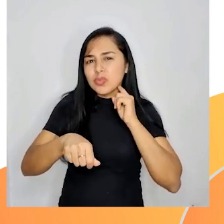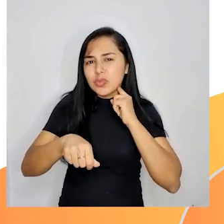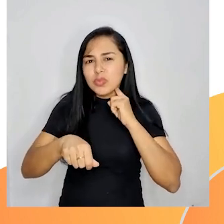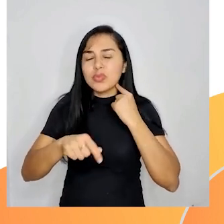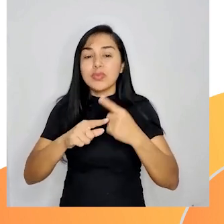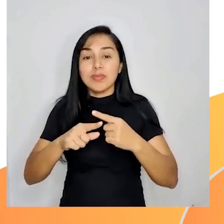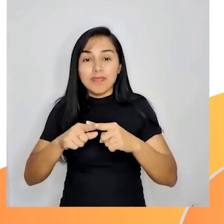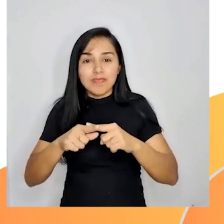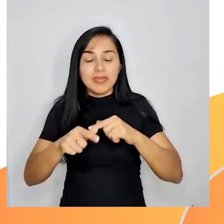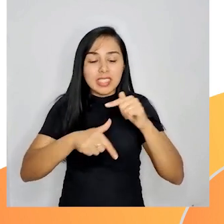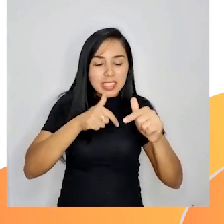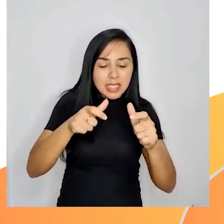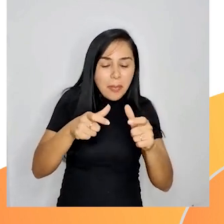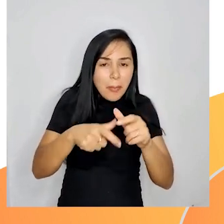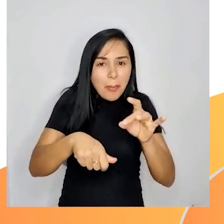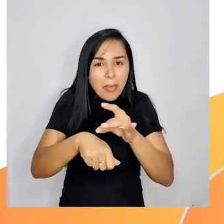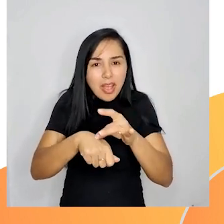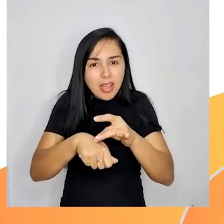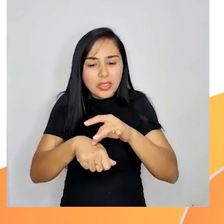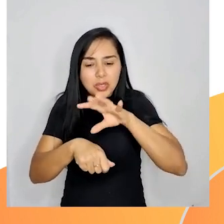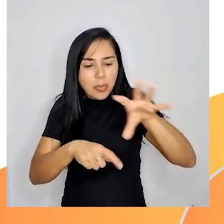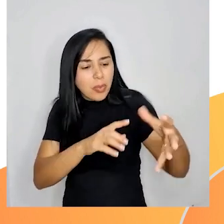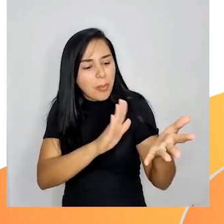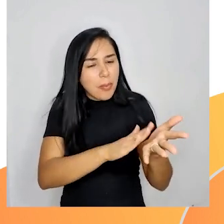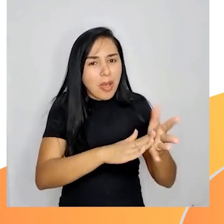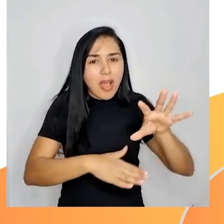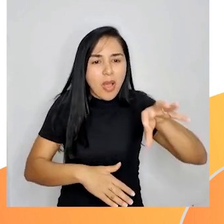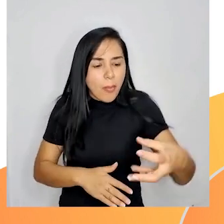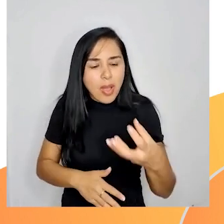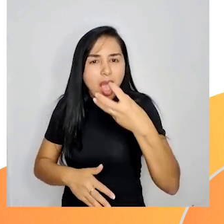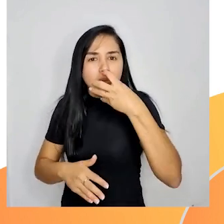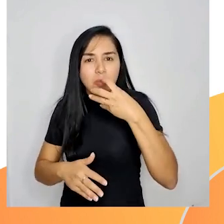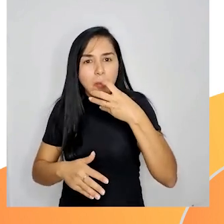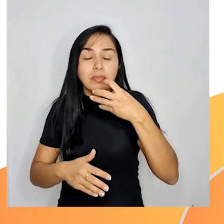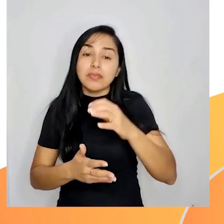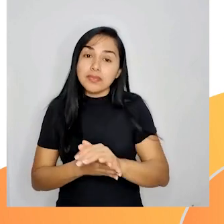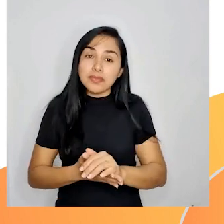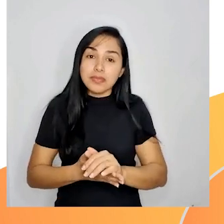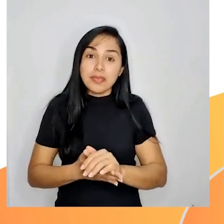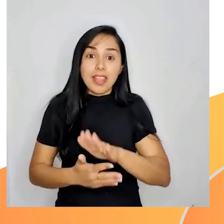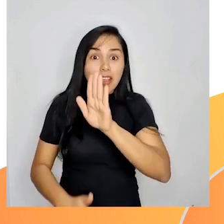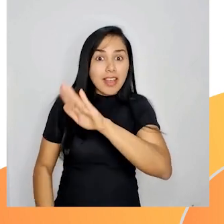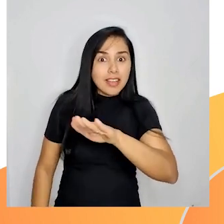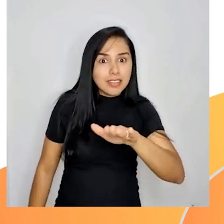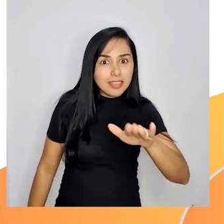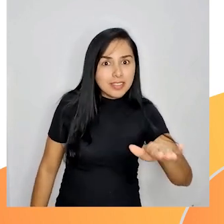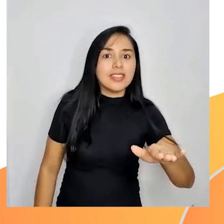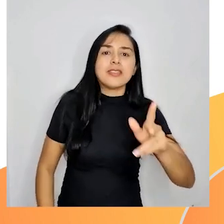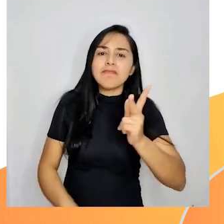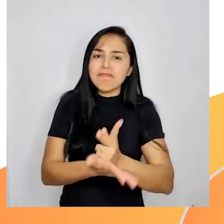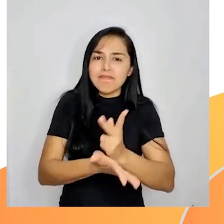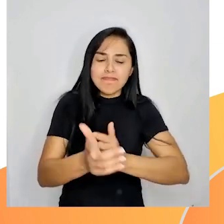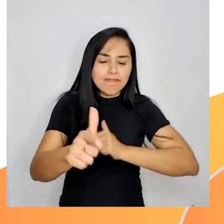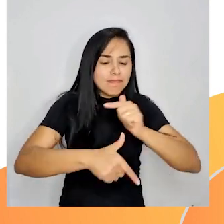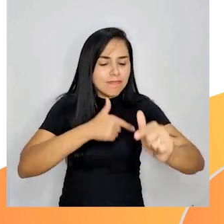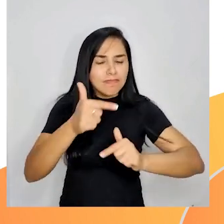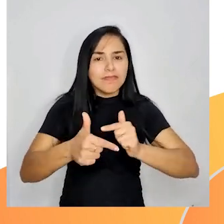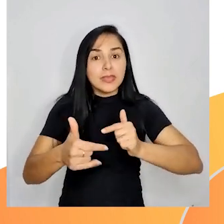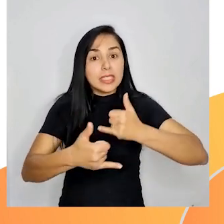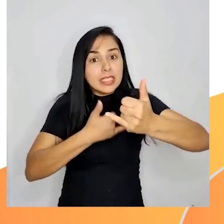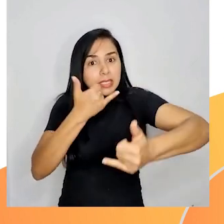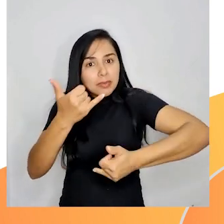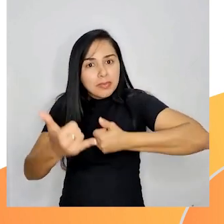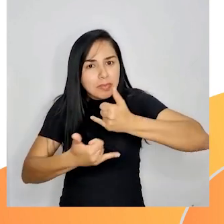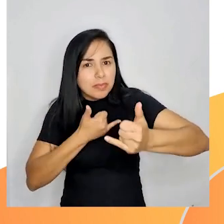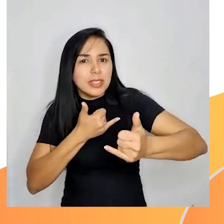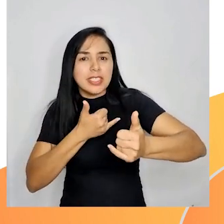encarapitados nas alimárias, apostando corrida. Por que eles são ingênuos? Por que eles são adoráveis? Porque